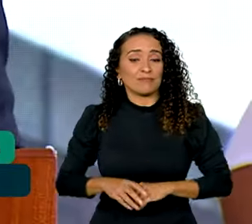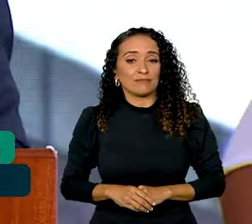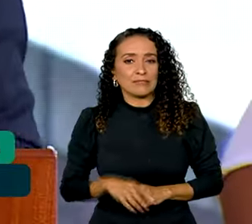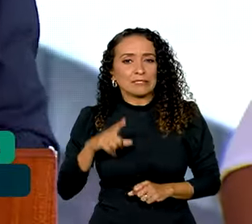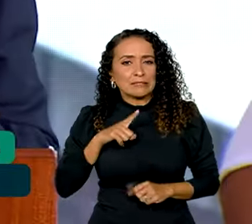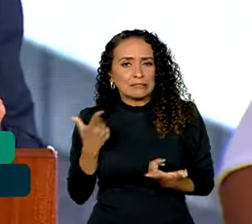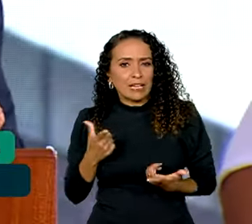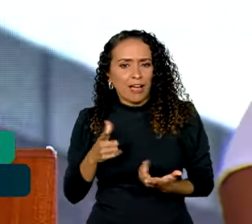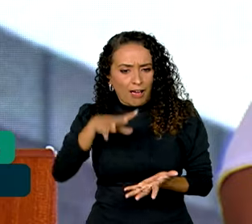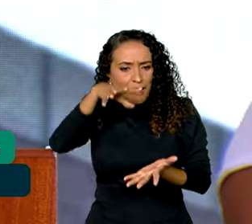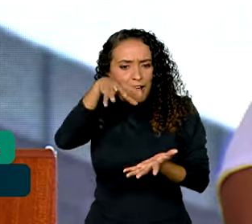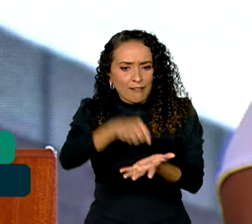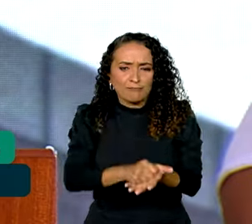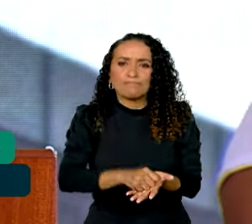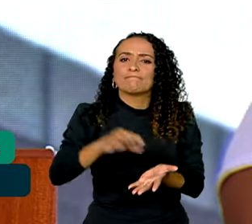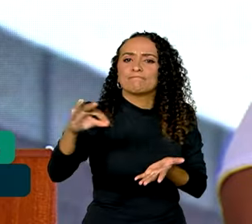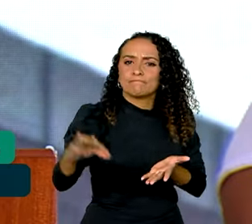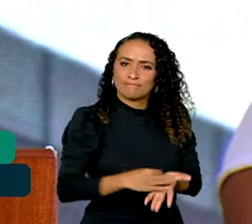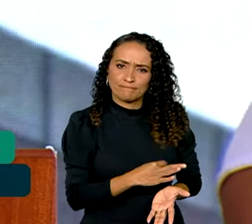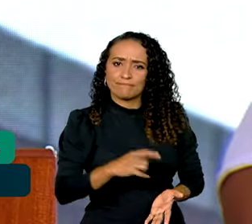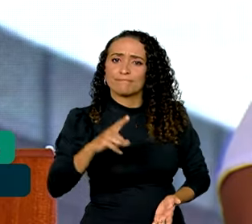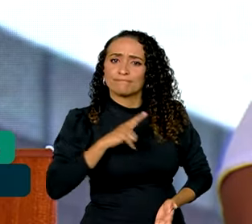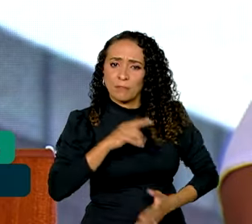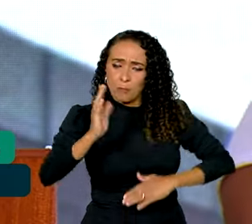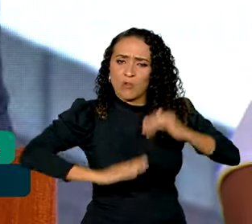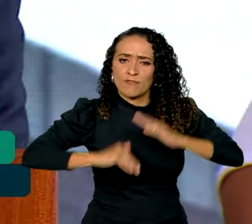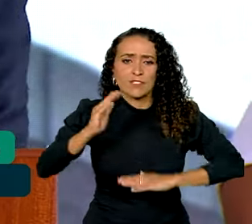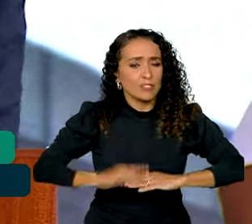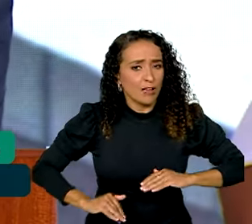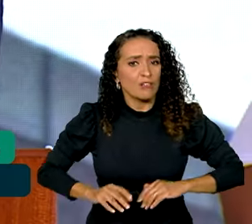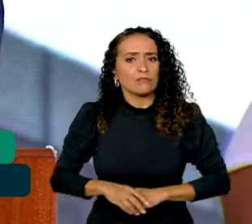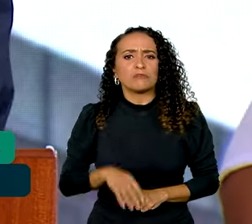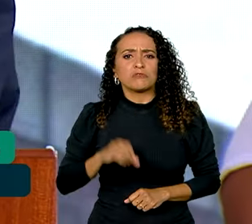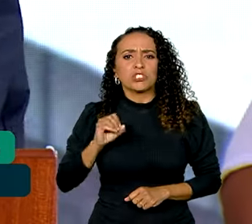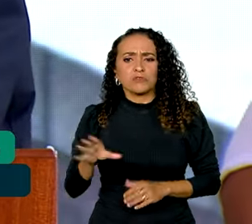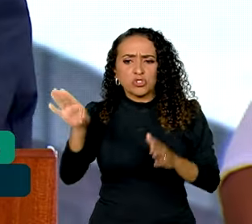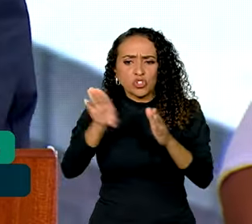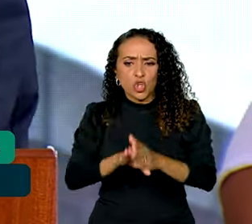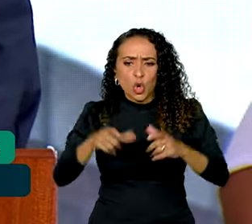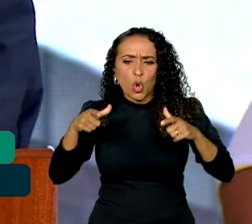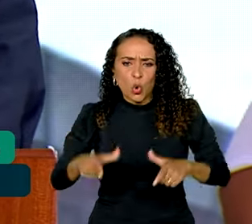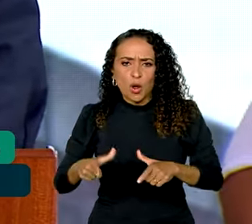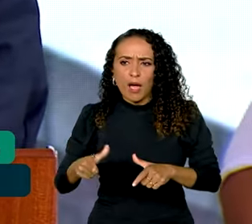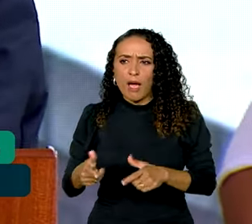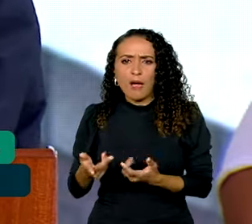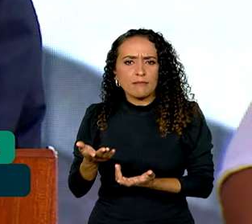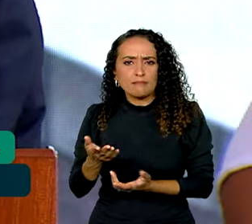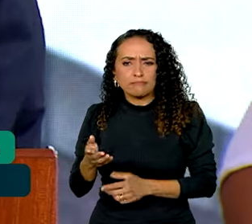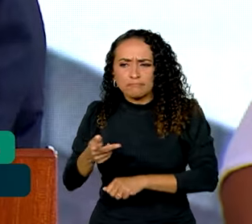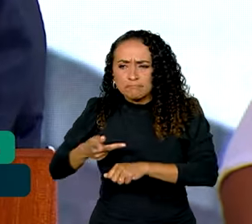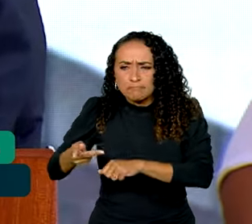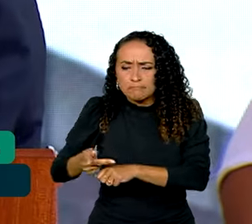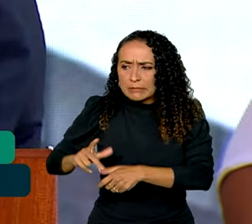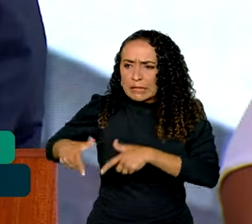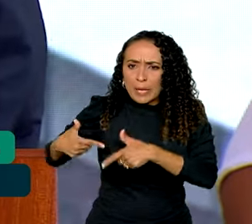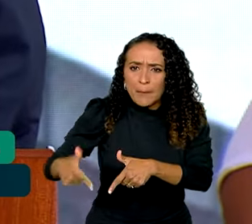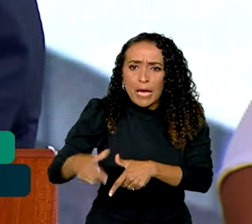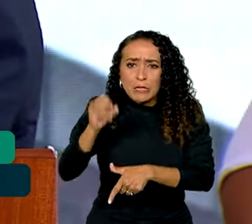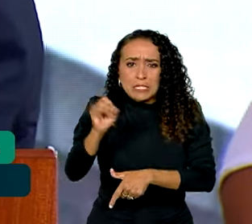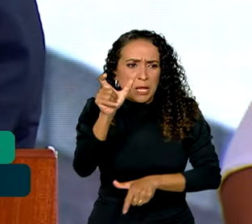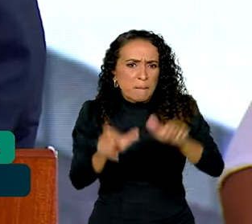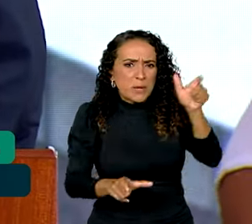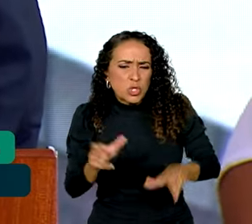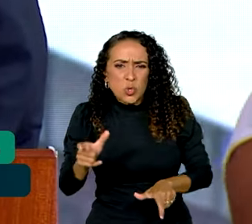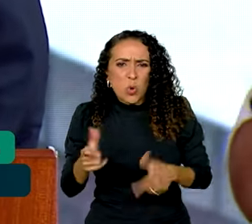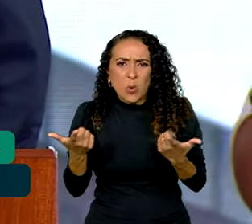está registrado que você tem uma profissão e você chega no lugar para procurar emprego, mesmo que as pessoas